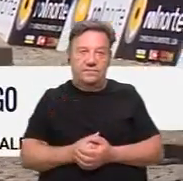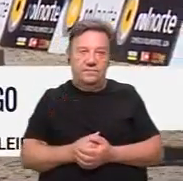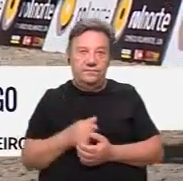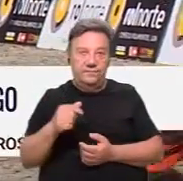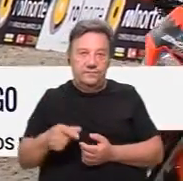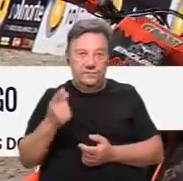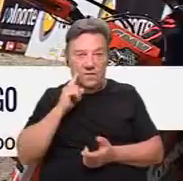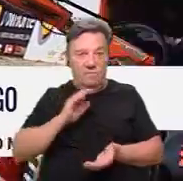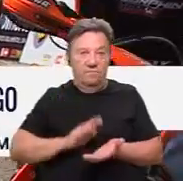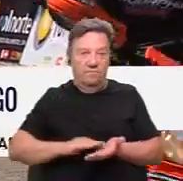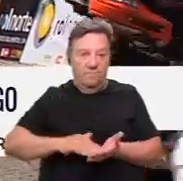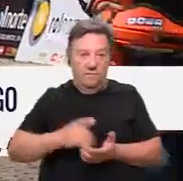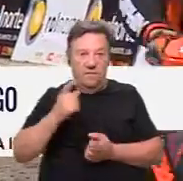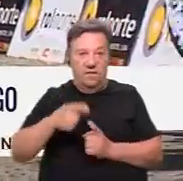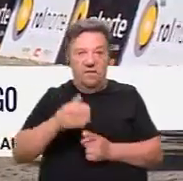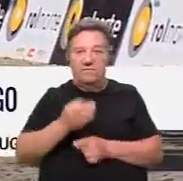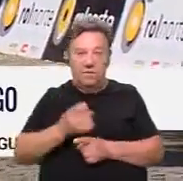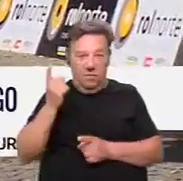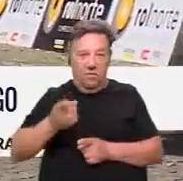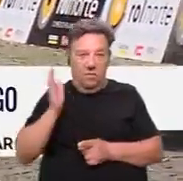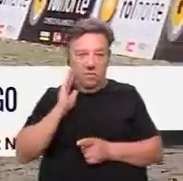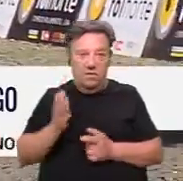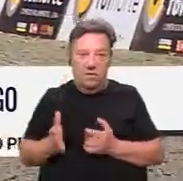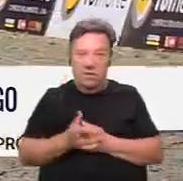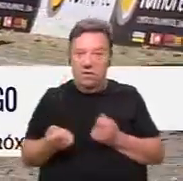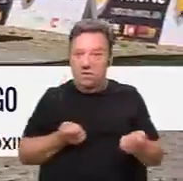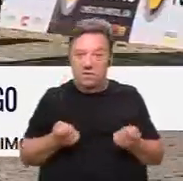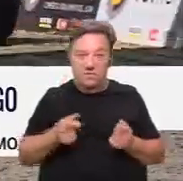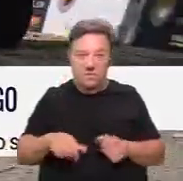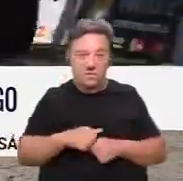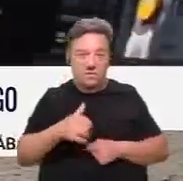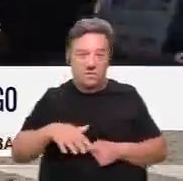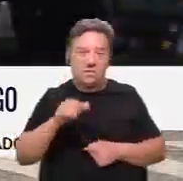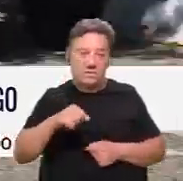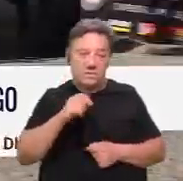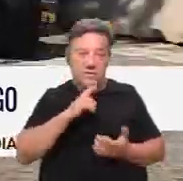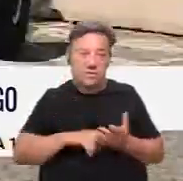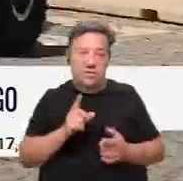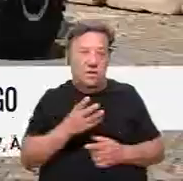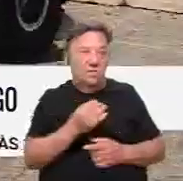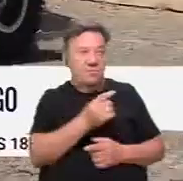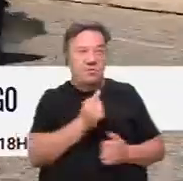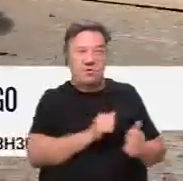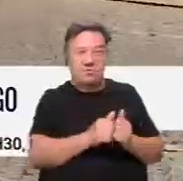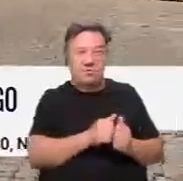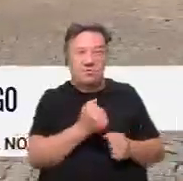é uma prova que obriga a um festival, que obriga a uma reorganização da cidade. Sem dúvida, não há muitos eventos